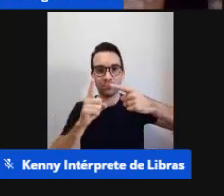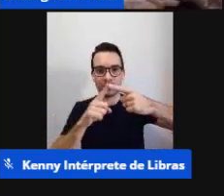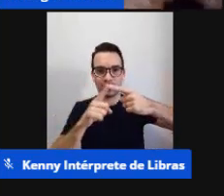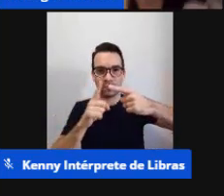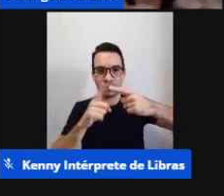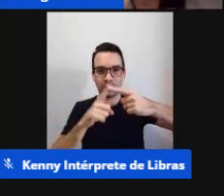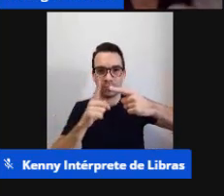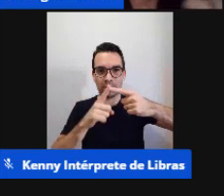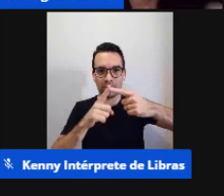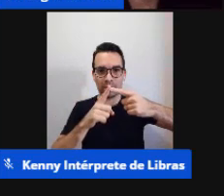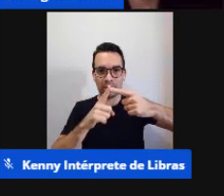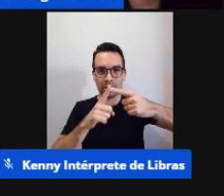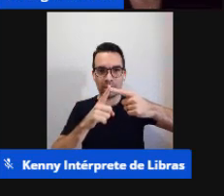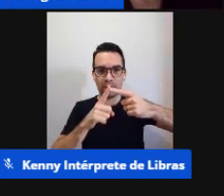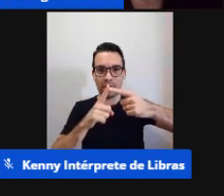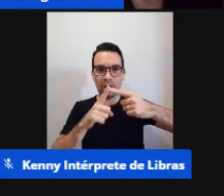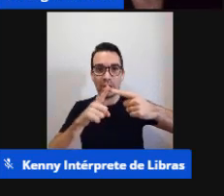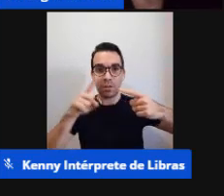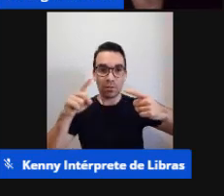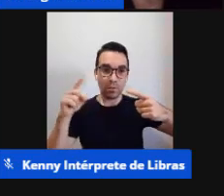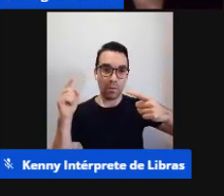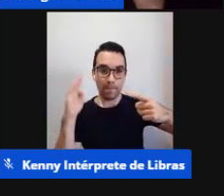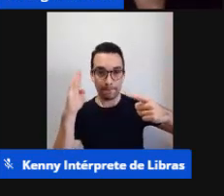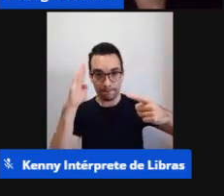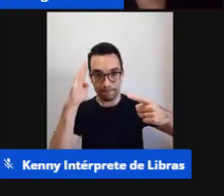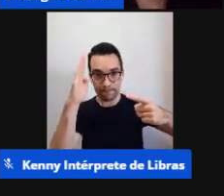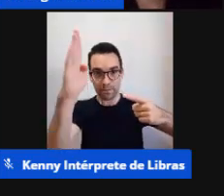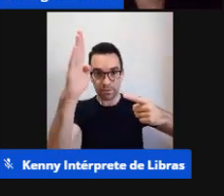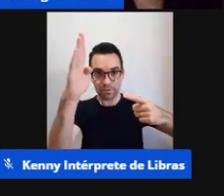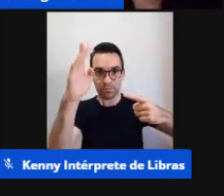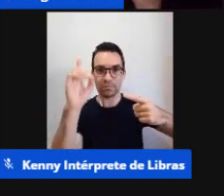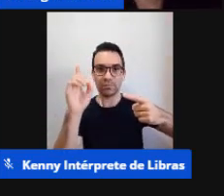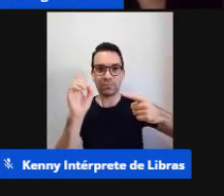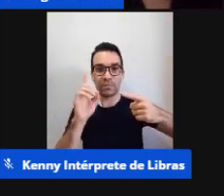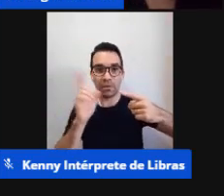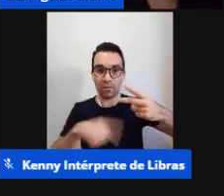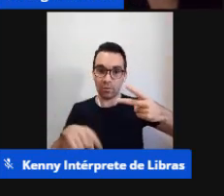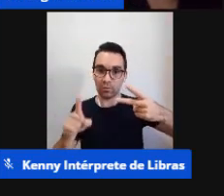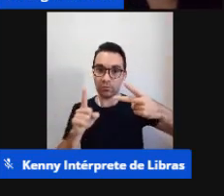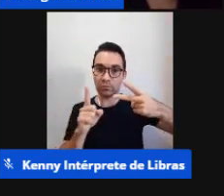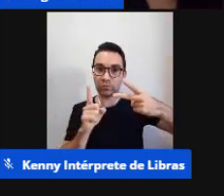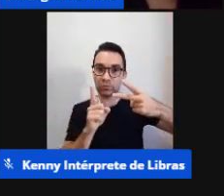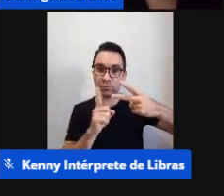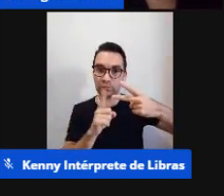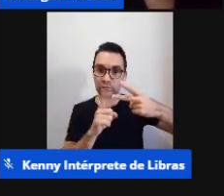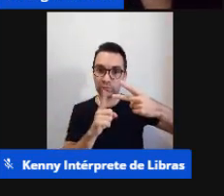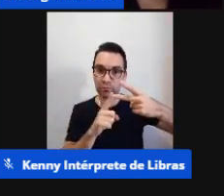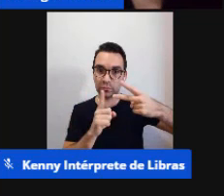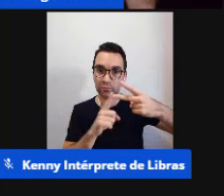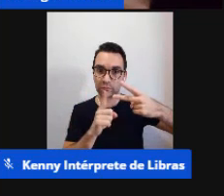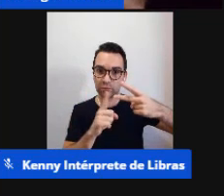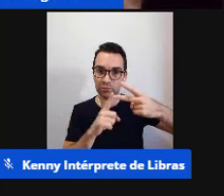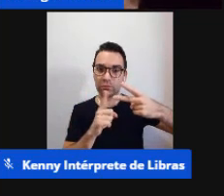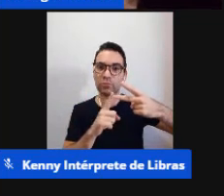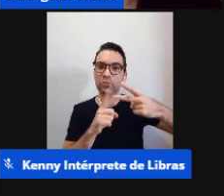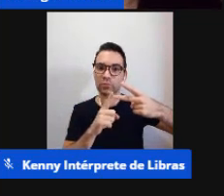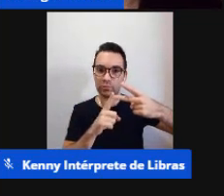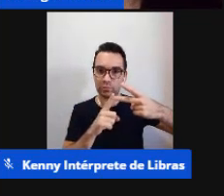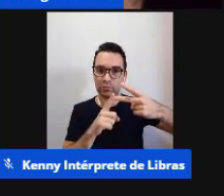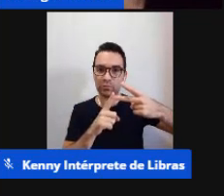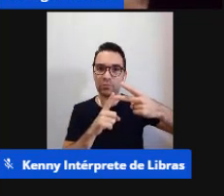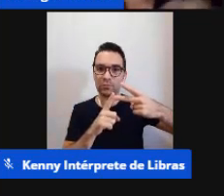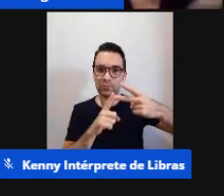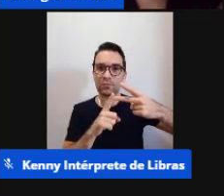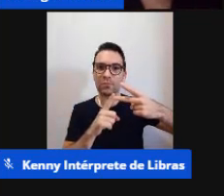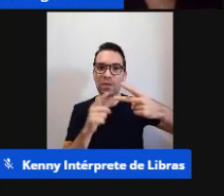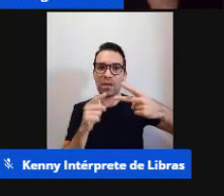ele não vai estar como nosso objetivo principal. Ele vai estar como objetivo específico, conhecer as partes do